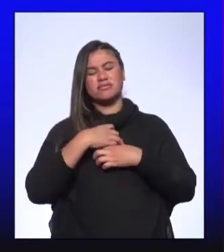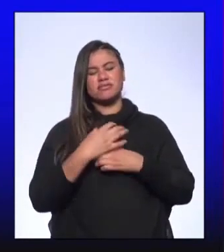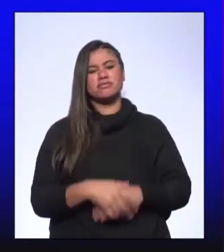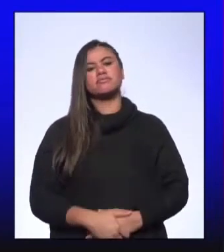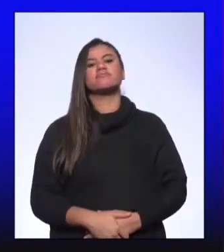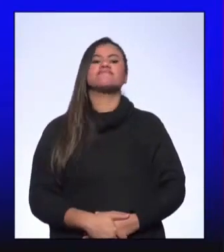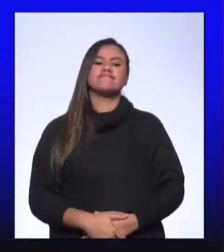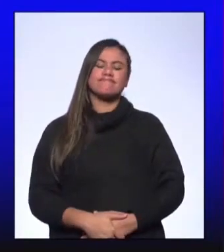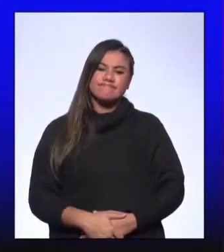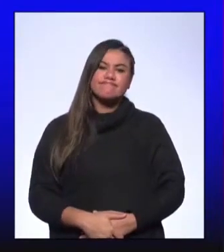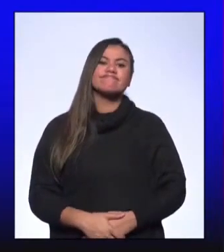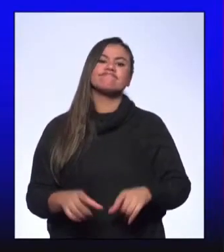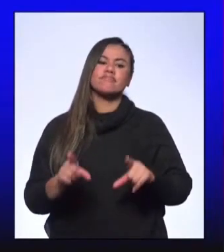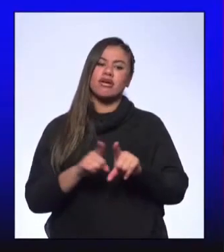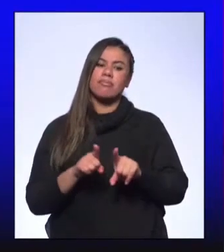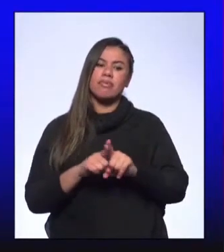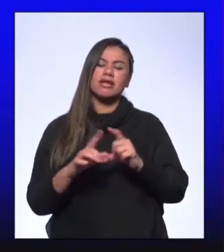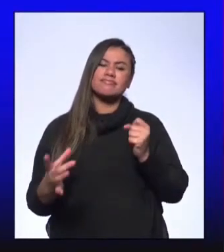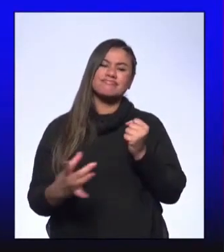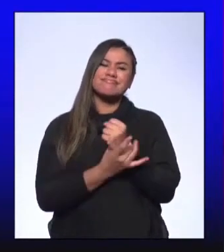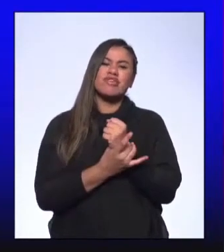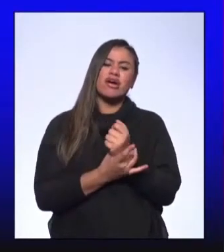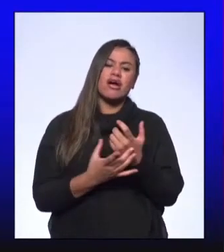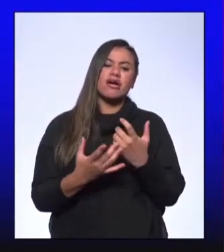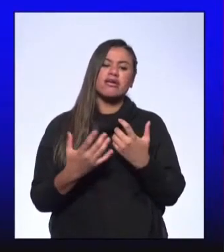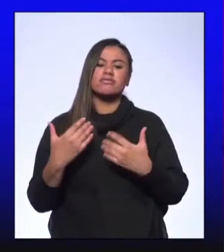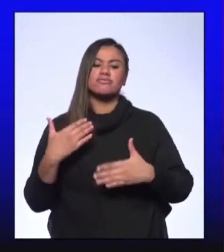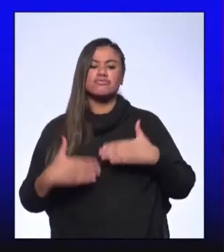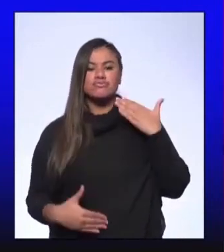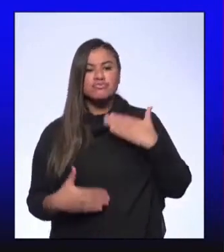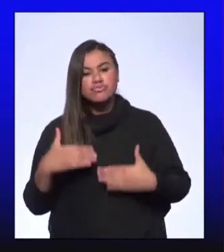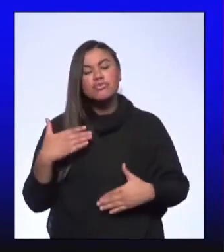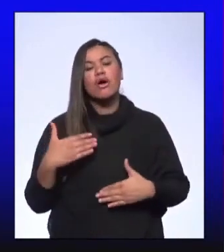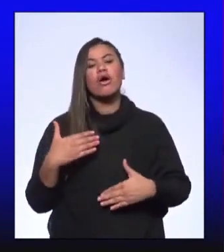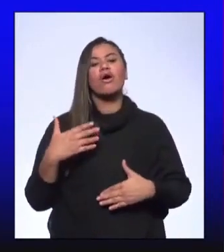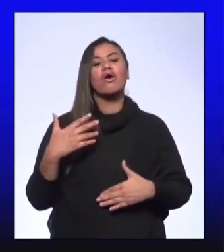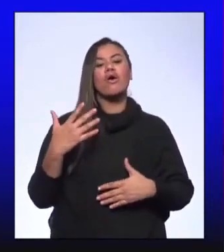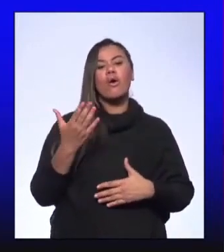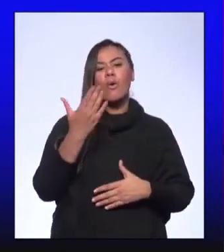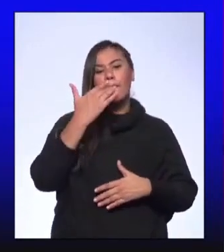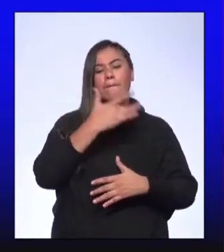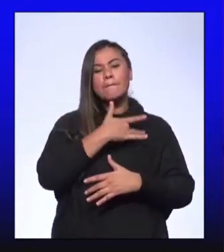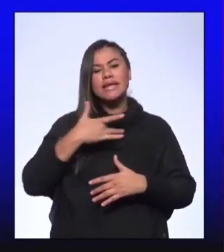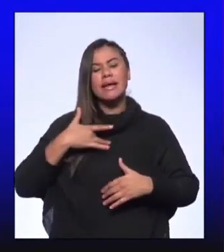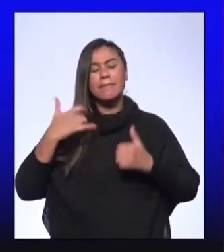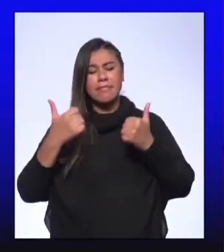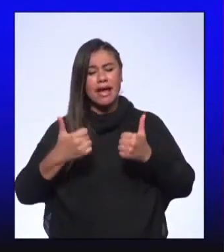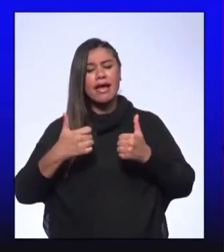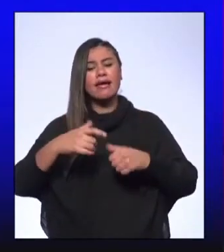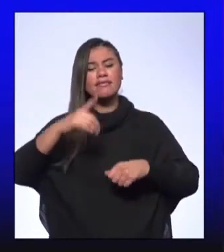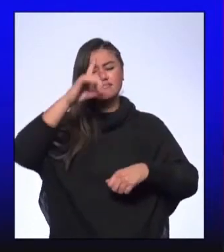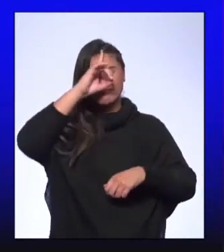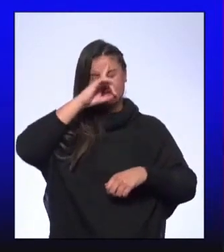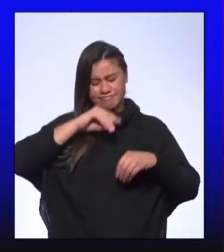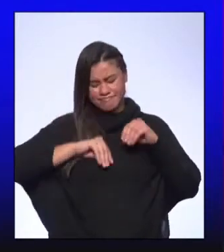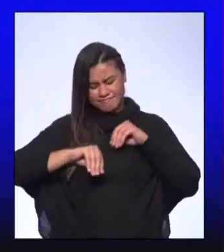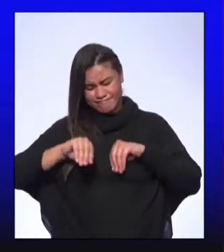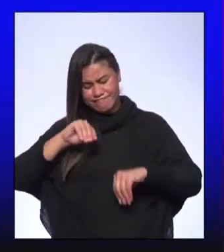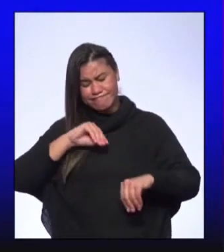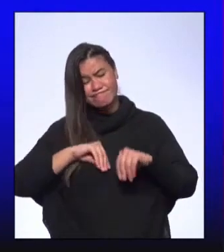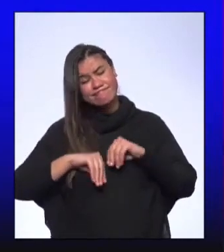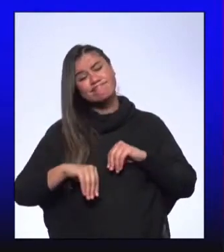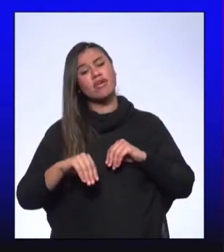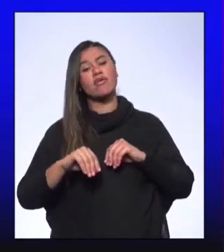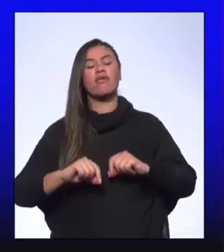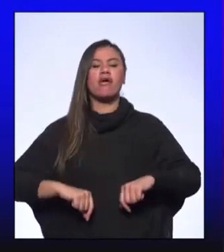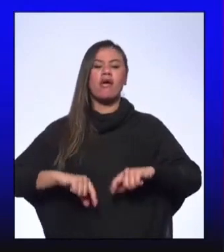prejuízos cognitivos, de segurança, nutricional, até mesmo depressão, né, que é algo que a gente tem visto. Então,